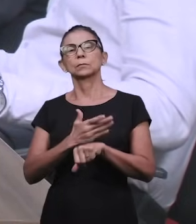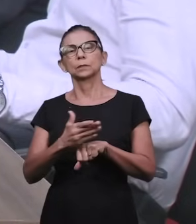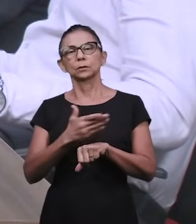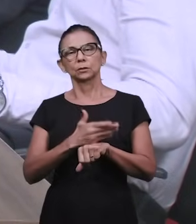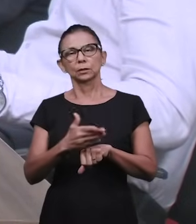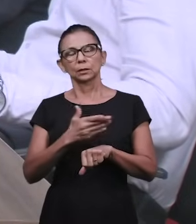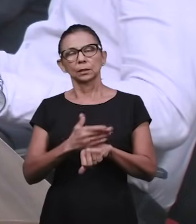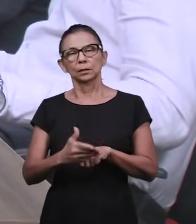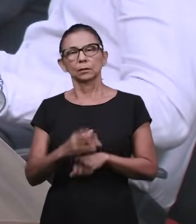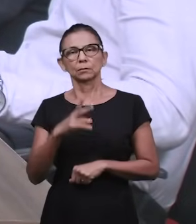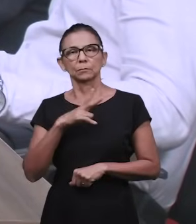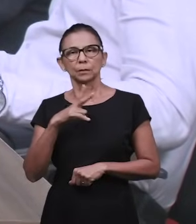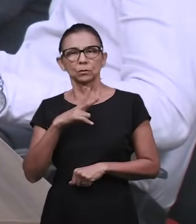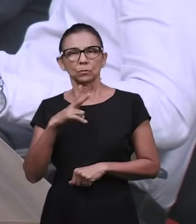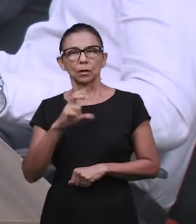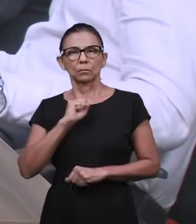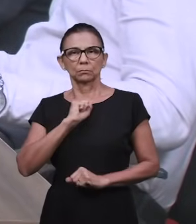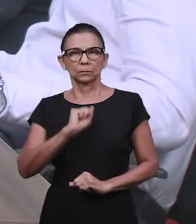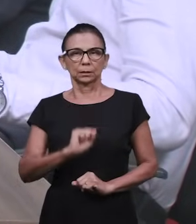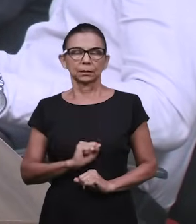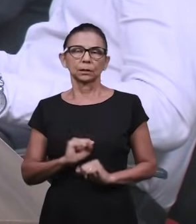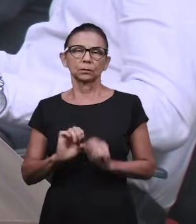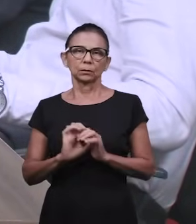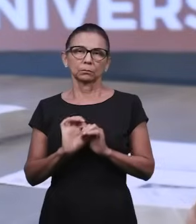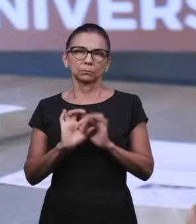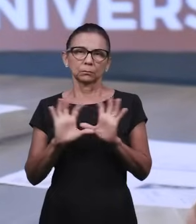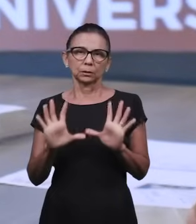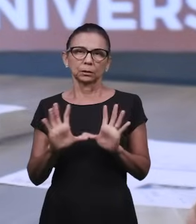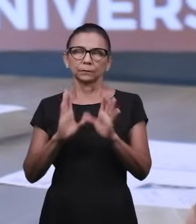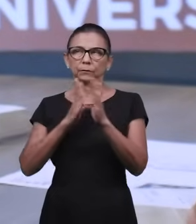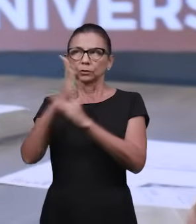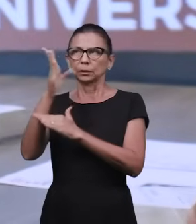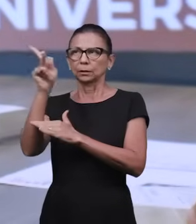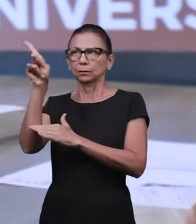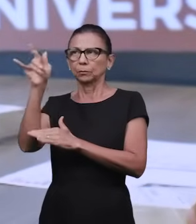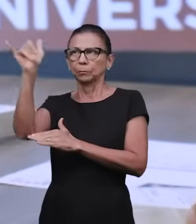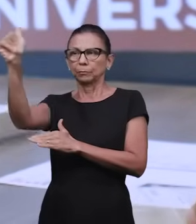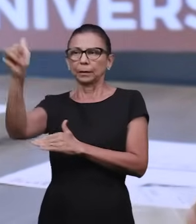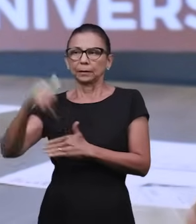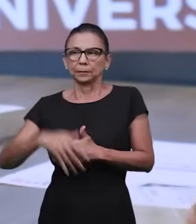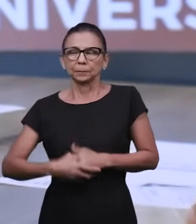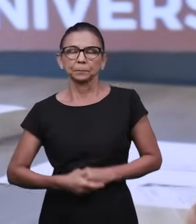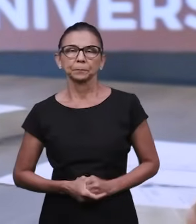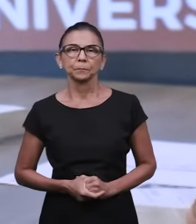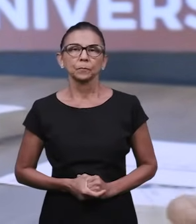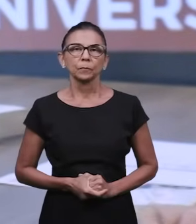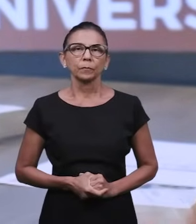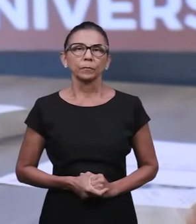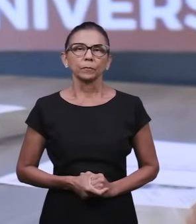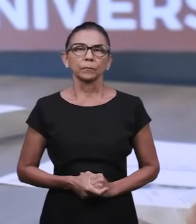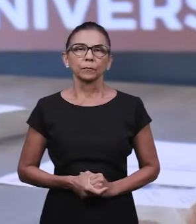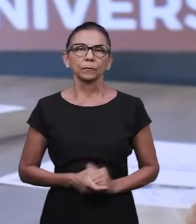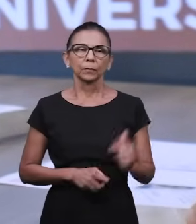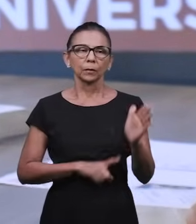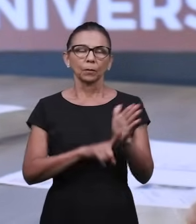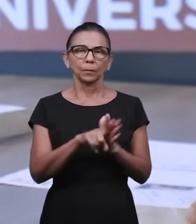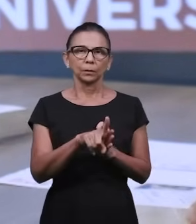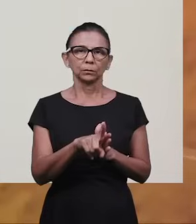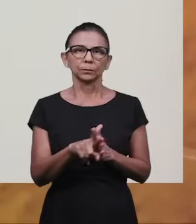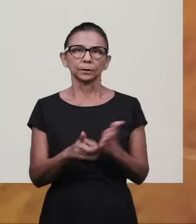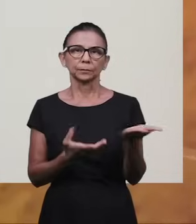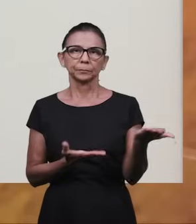sacerdócio. Amém, glória a Jesus, graças a Deus. Bem, nós teremos mais uma pergunta por um jovem que será feita neste